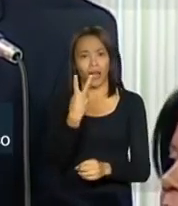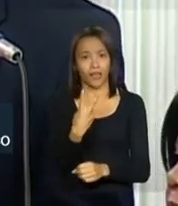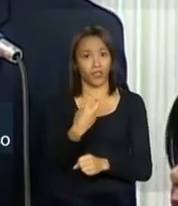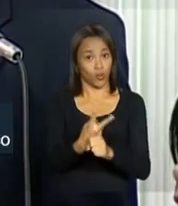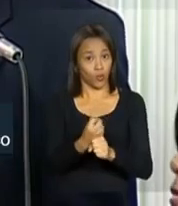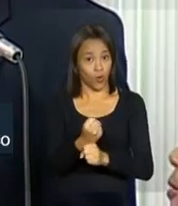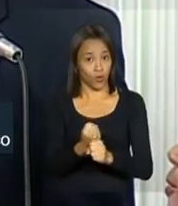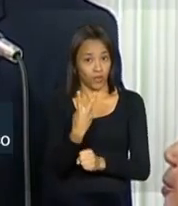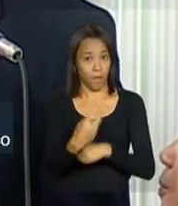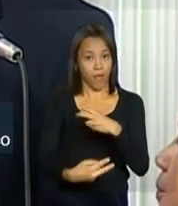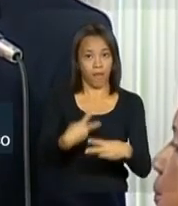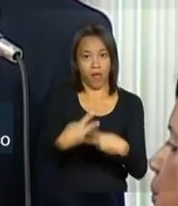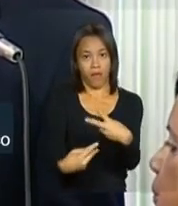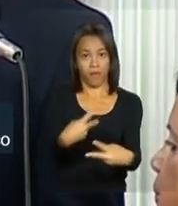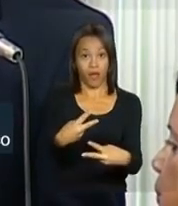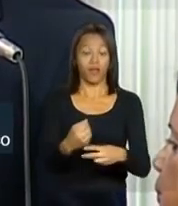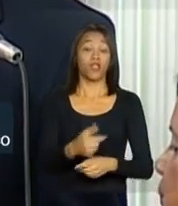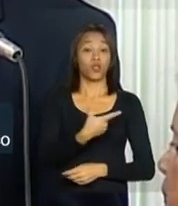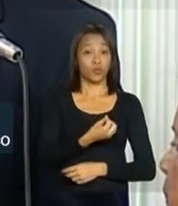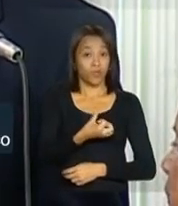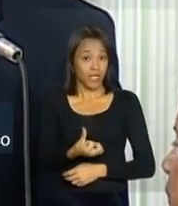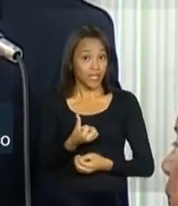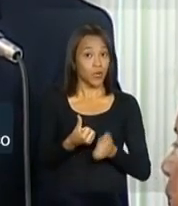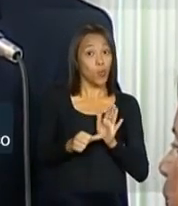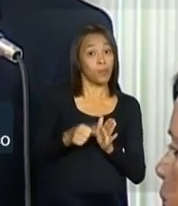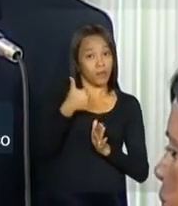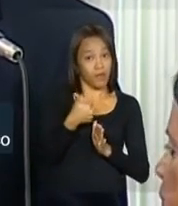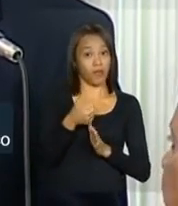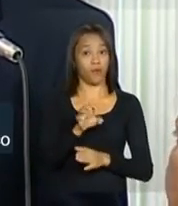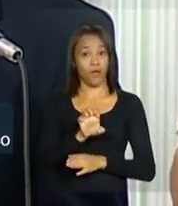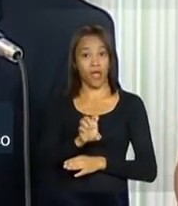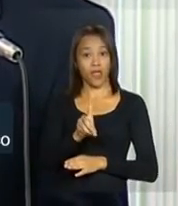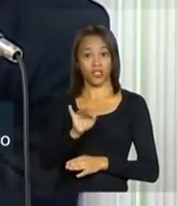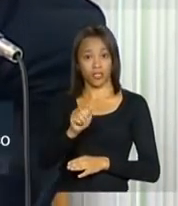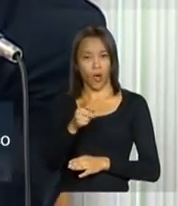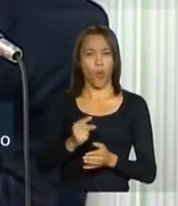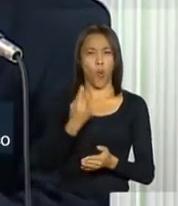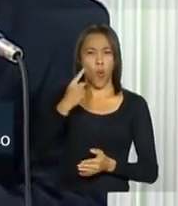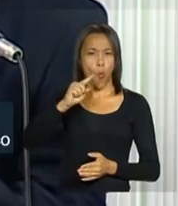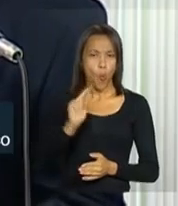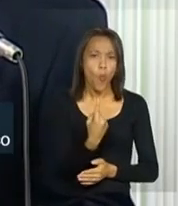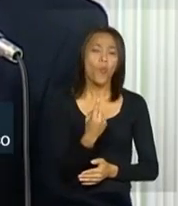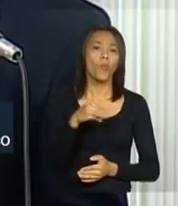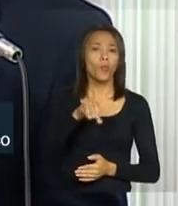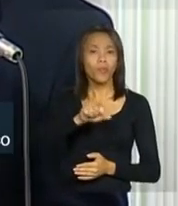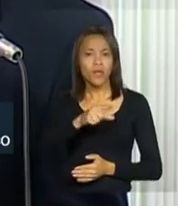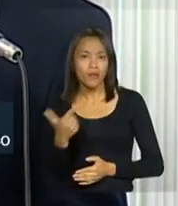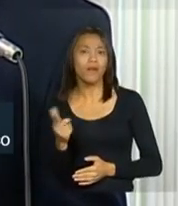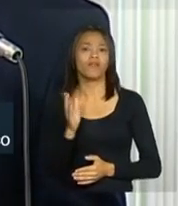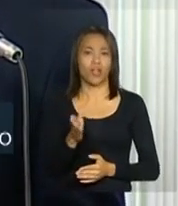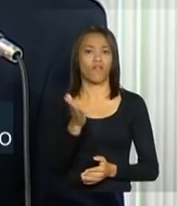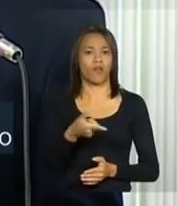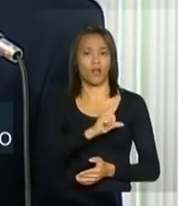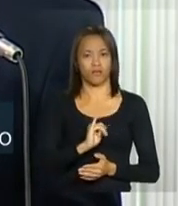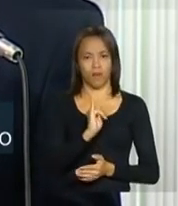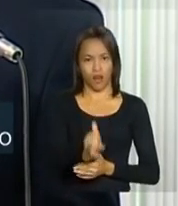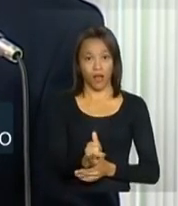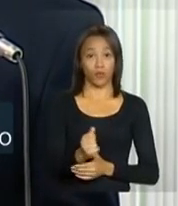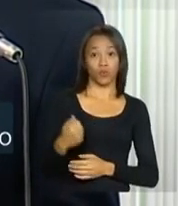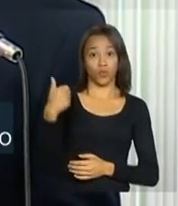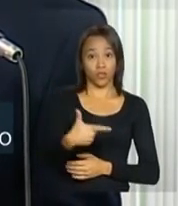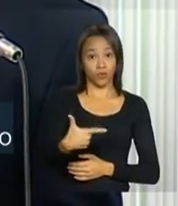2 anos. Em 2006, o primeiro edital contou com recursos de R$ 1.200.000, como foi citado aqui. O segundo,